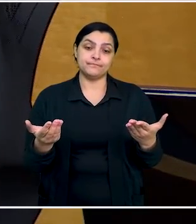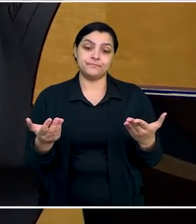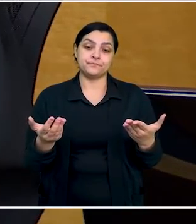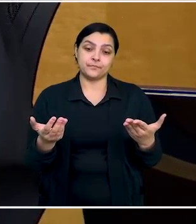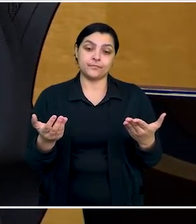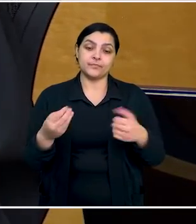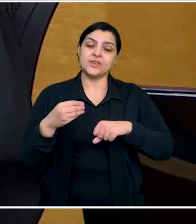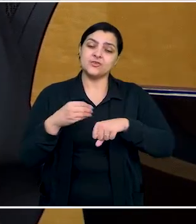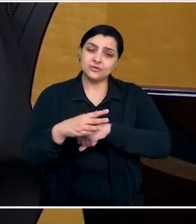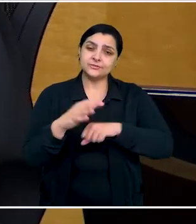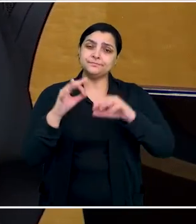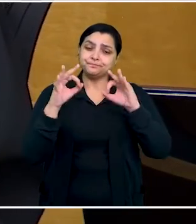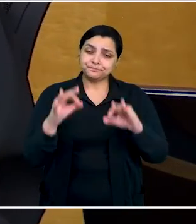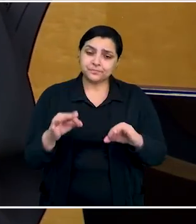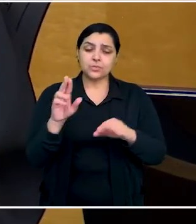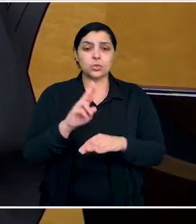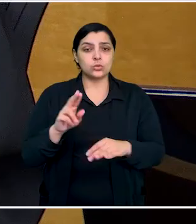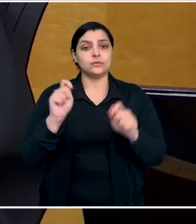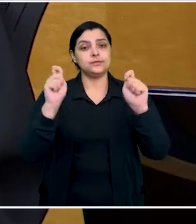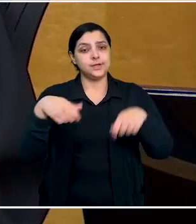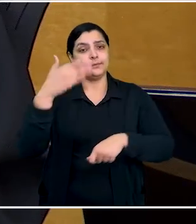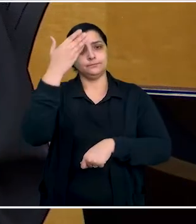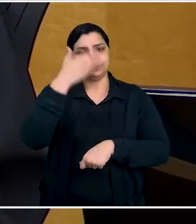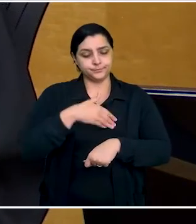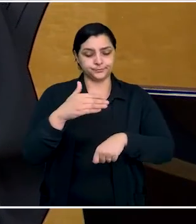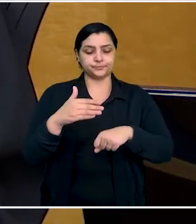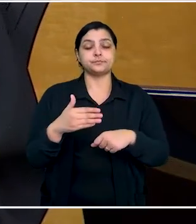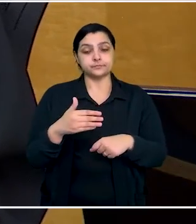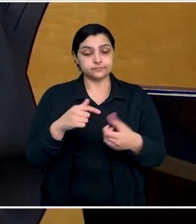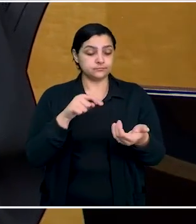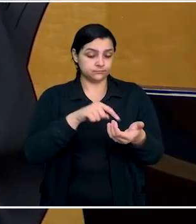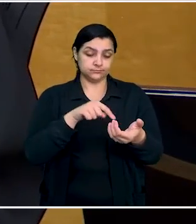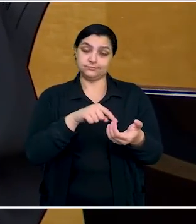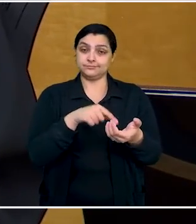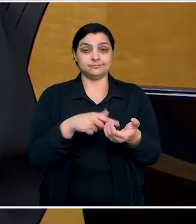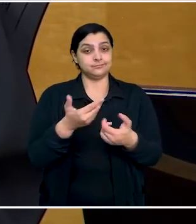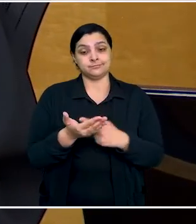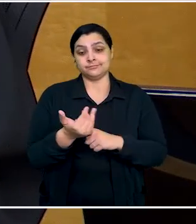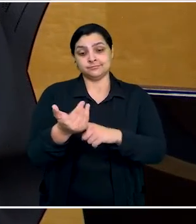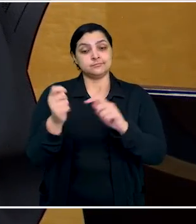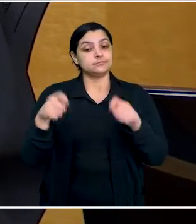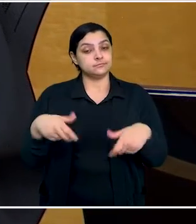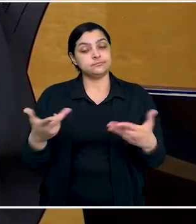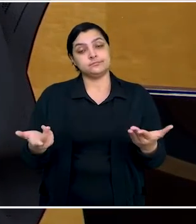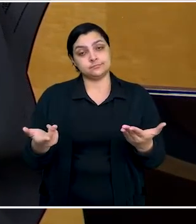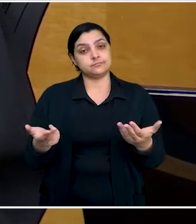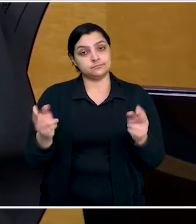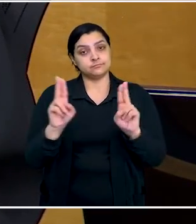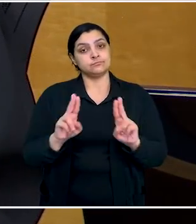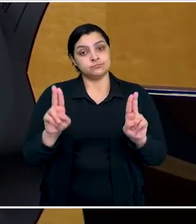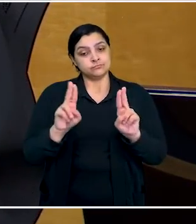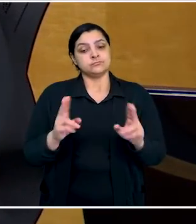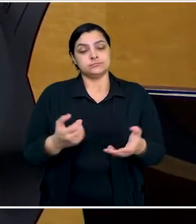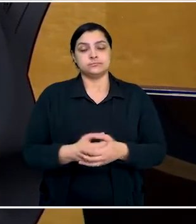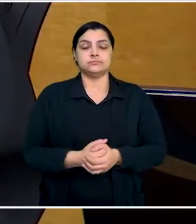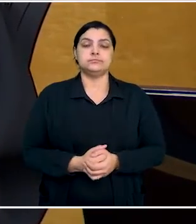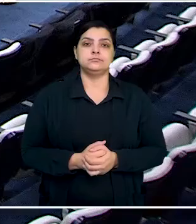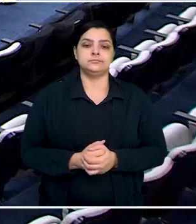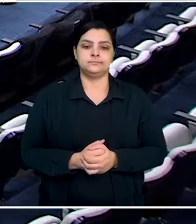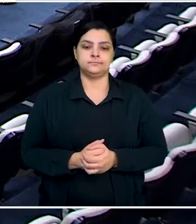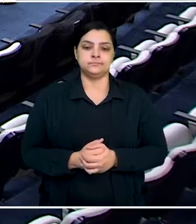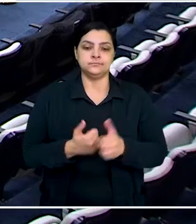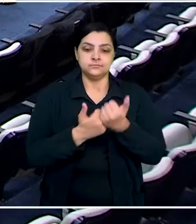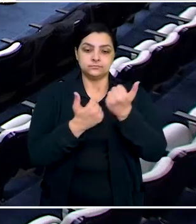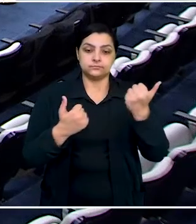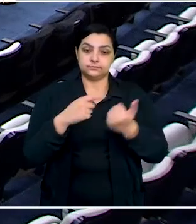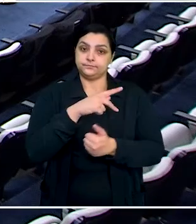isso, recomendável, necessário, que as provas por essa via tecnológica sejam cada vez mais utilizadas.